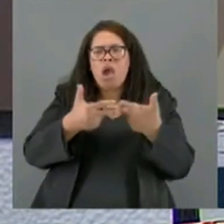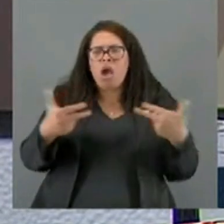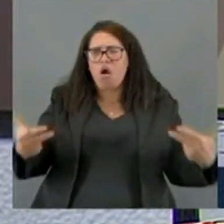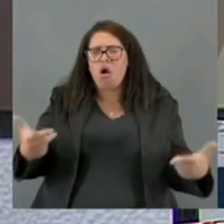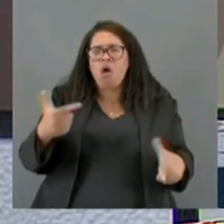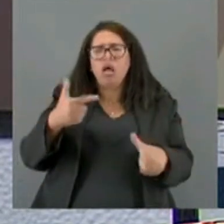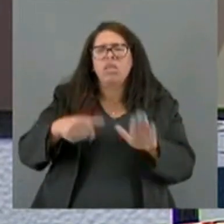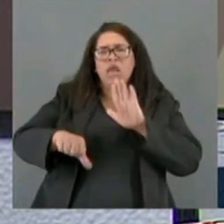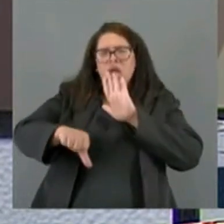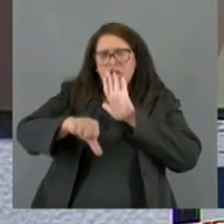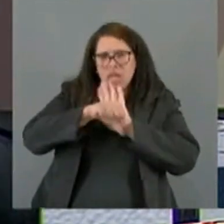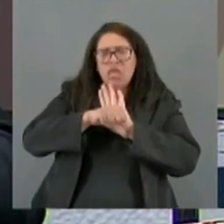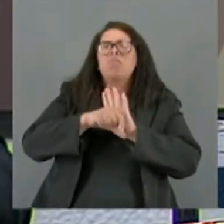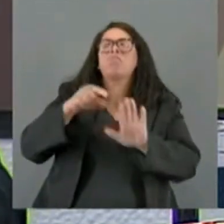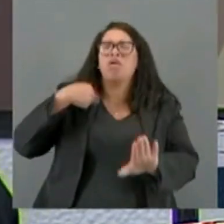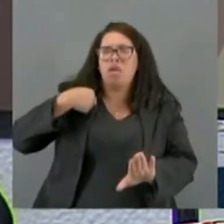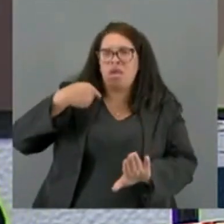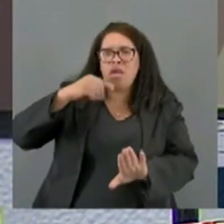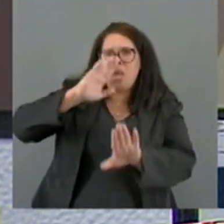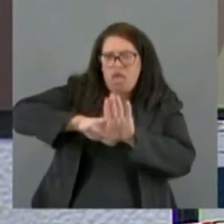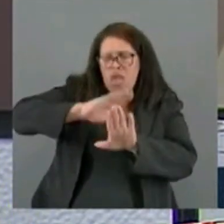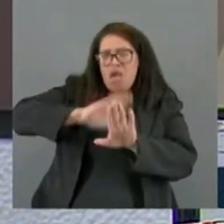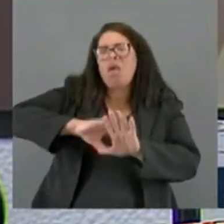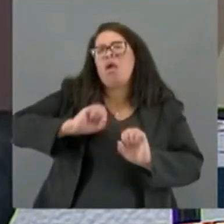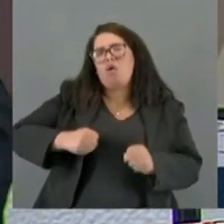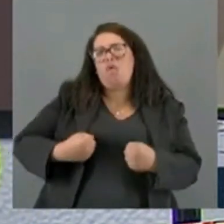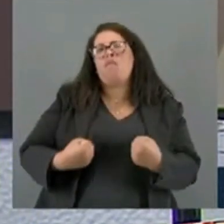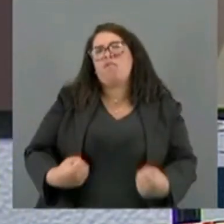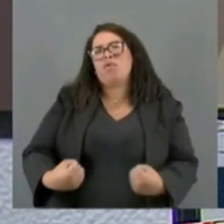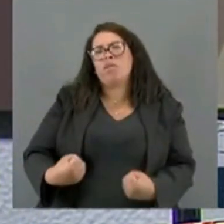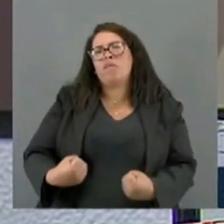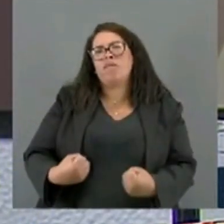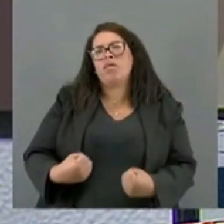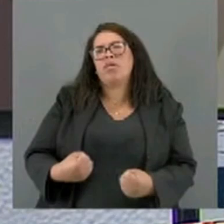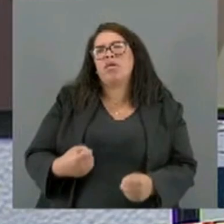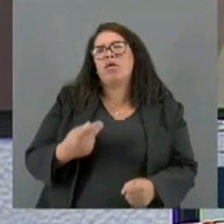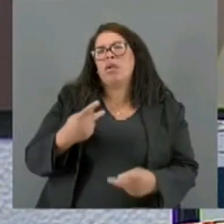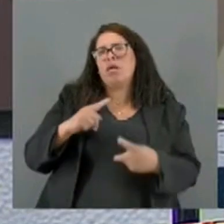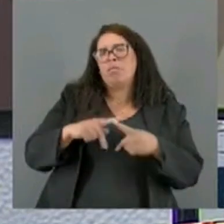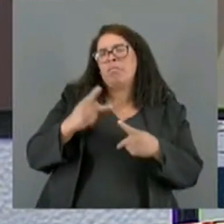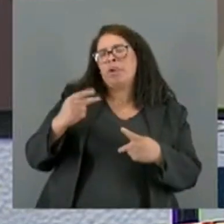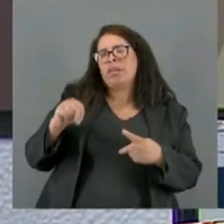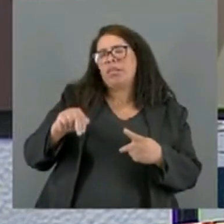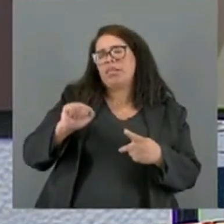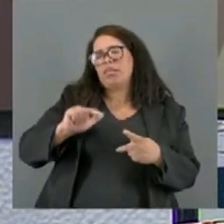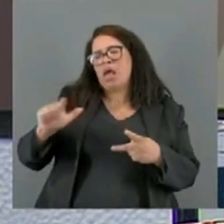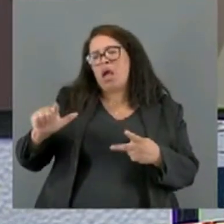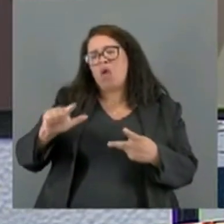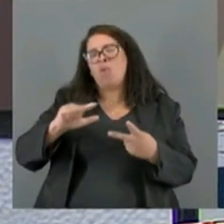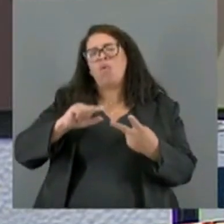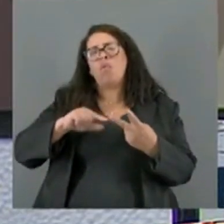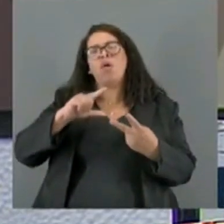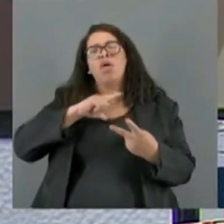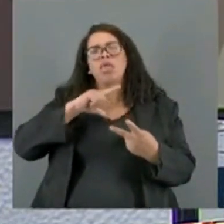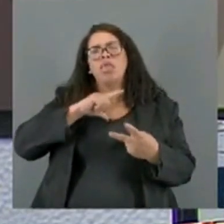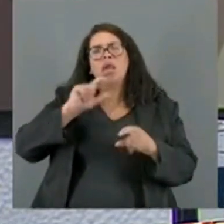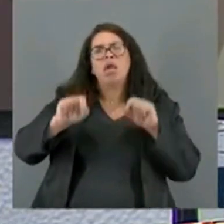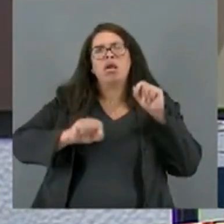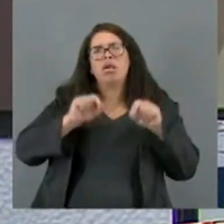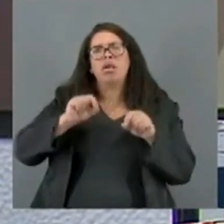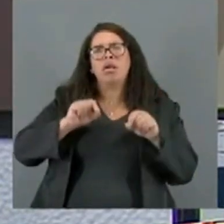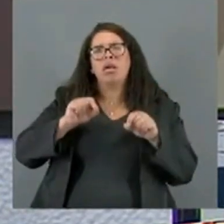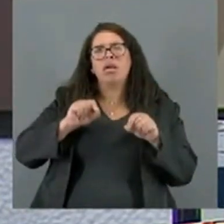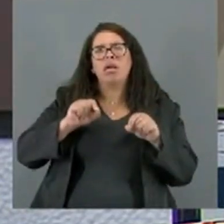em tese, ou seja, tipo penal em tese, e que haja